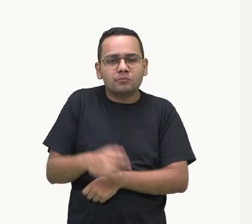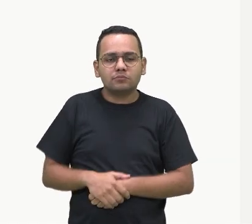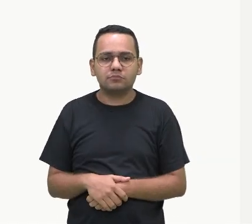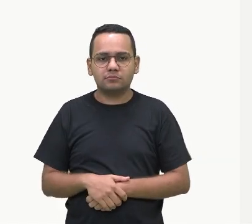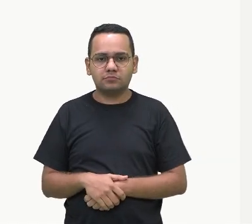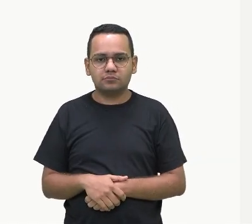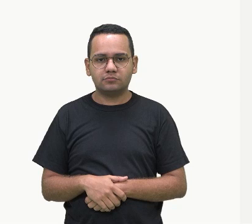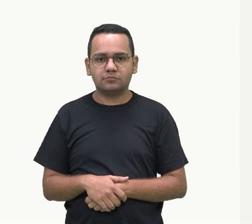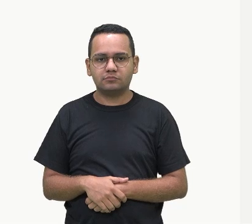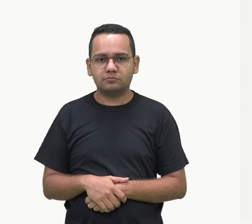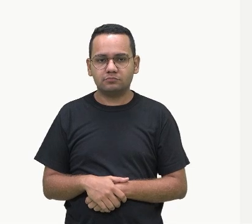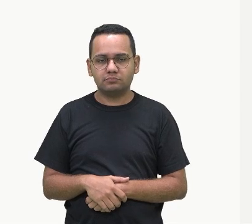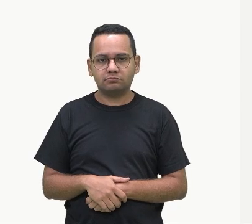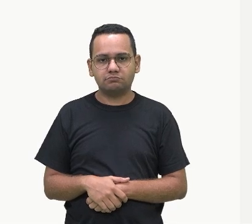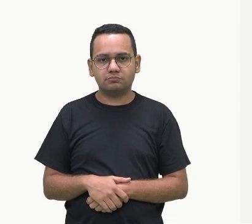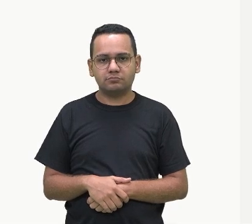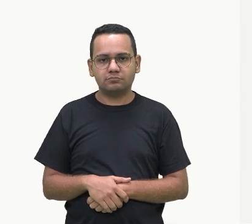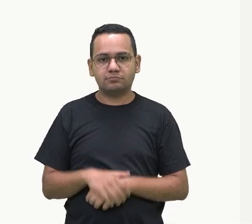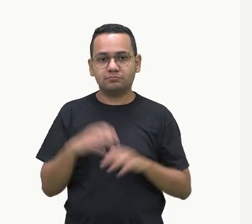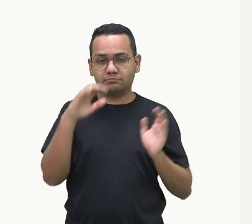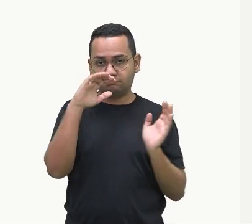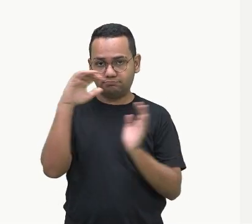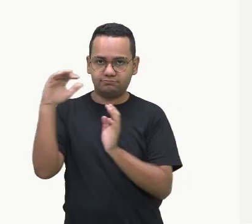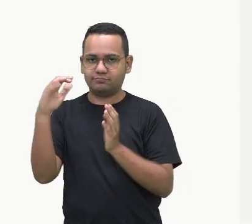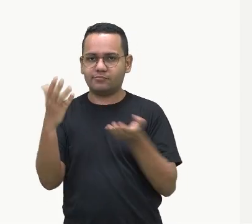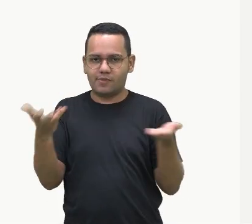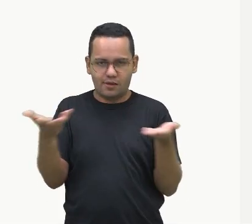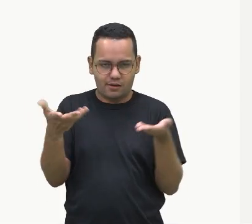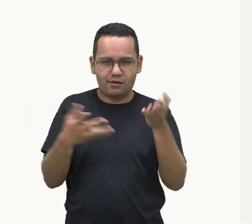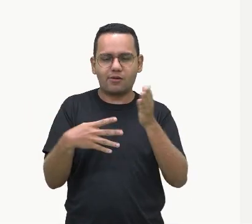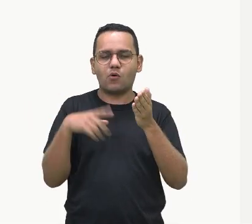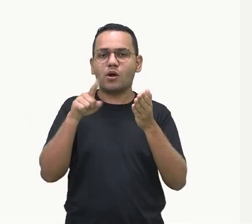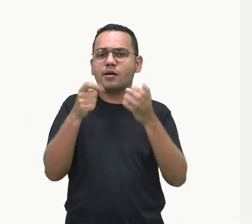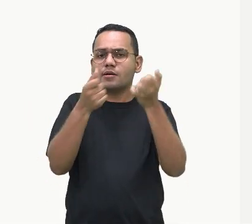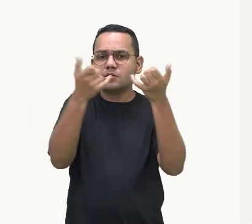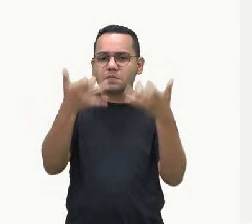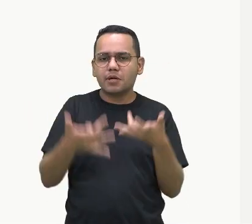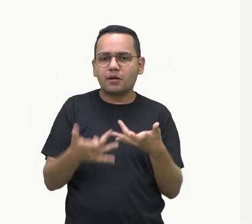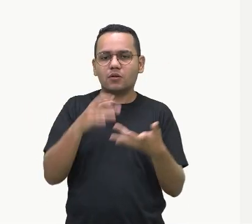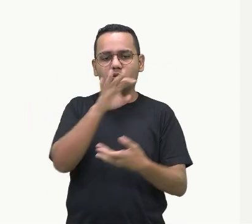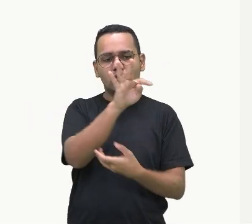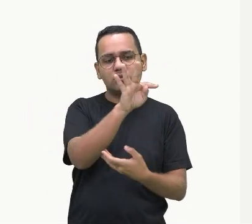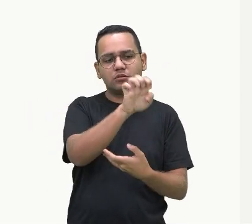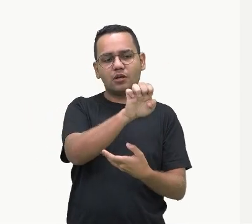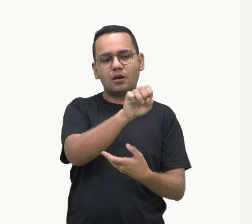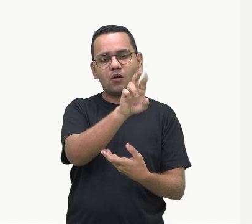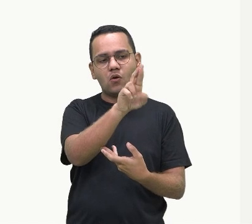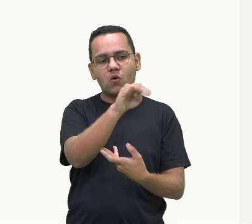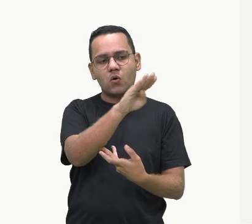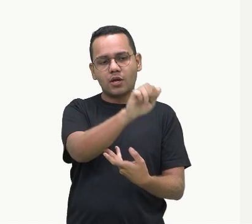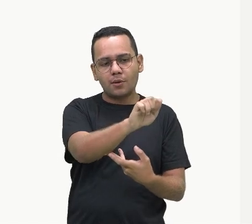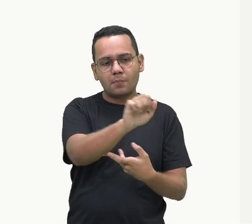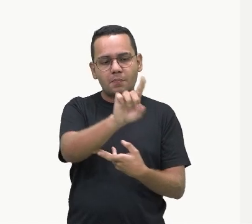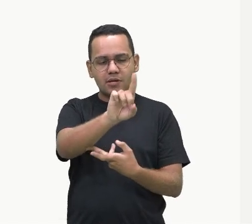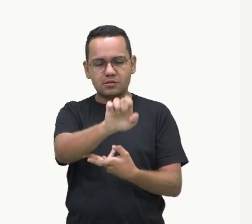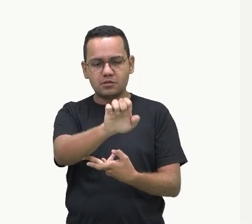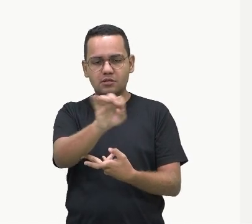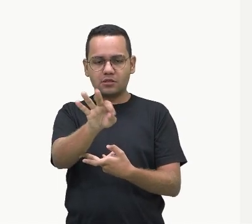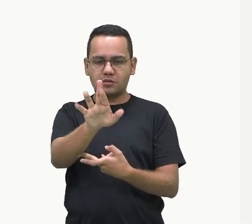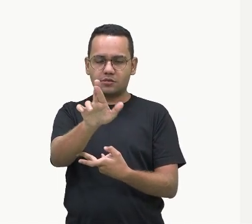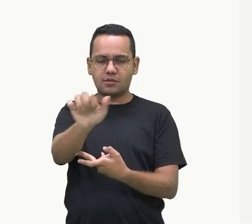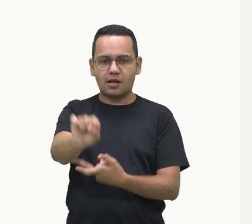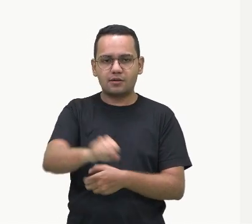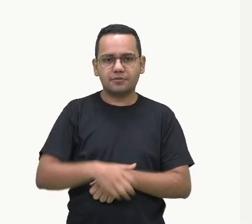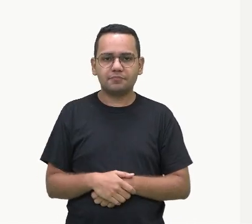vamos ver aqui o que é que diz o nosso Teorema de Tales, que é exatamente o que a gente vai aplicar. Essa relação é